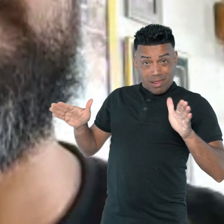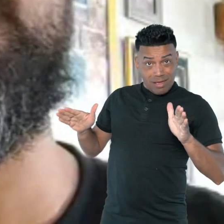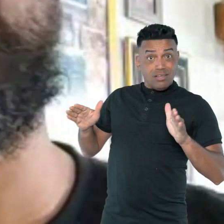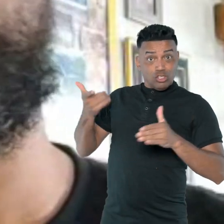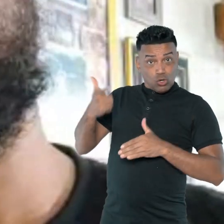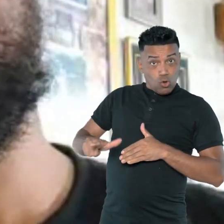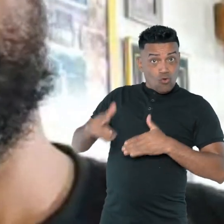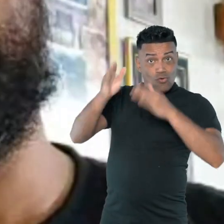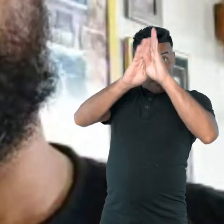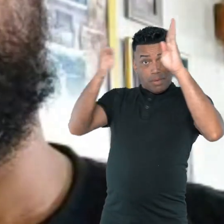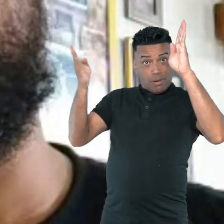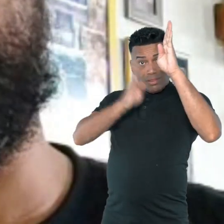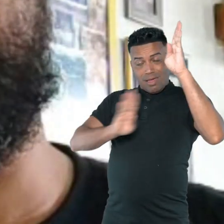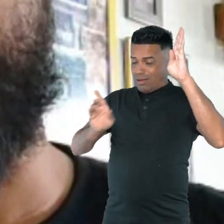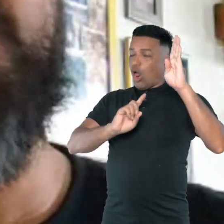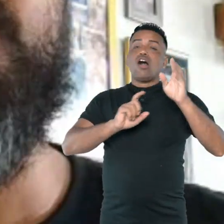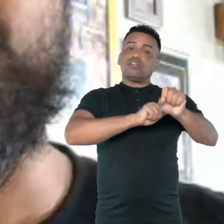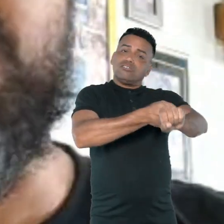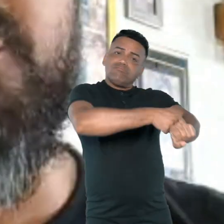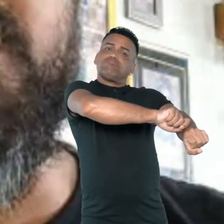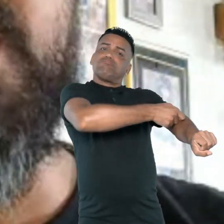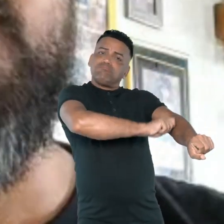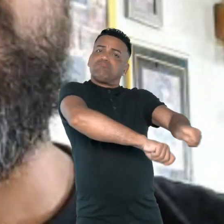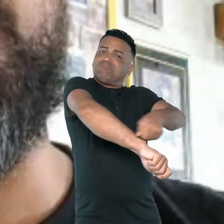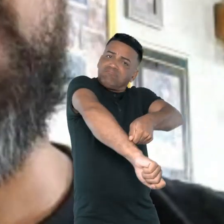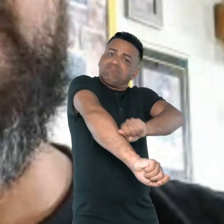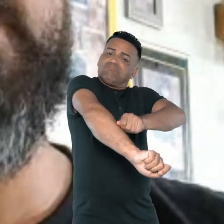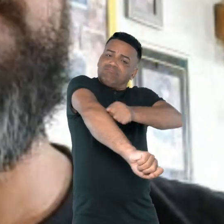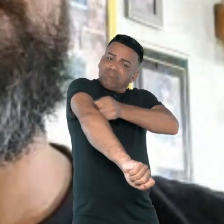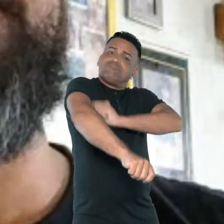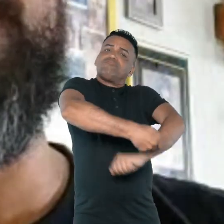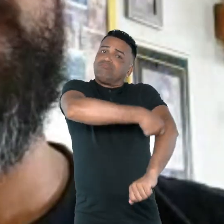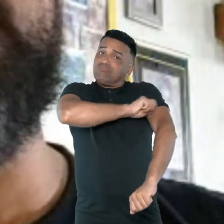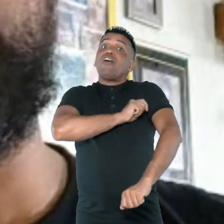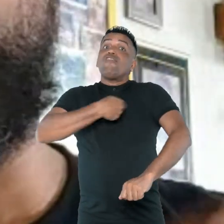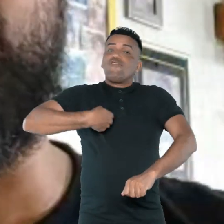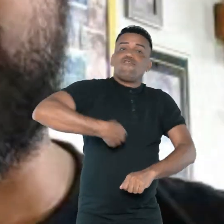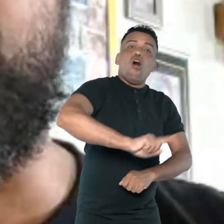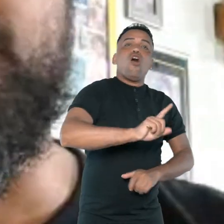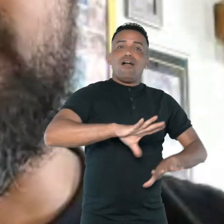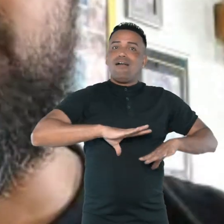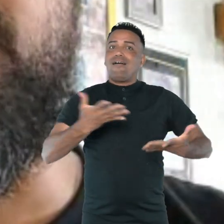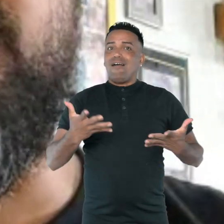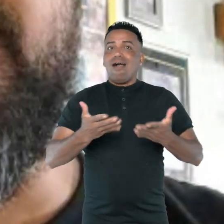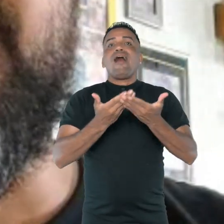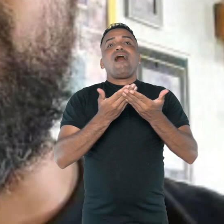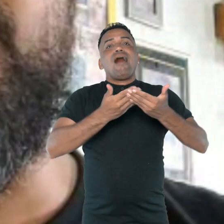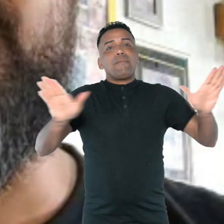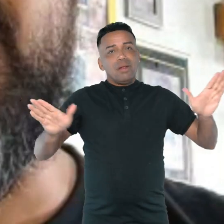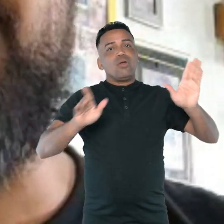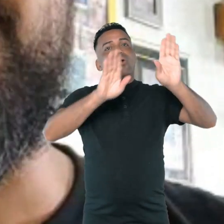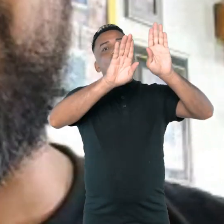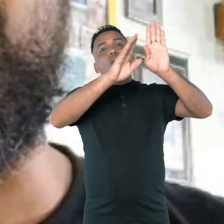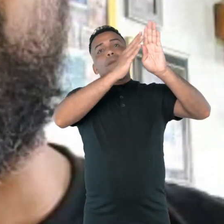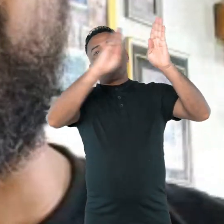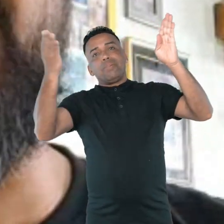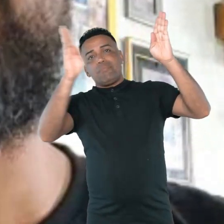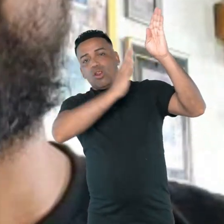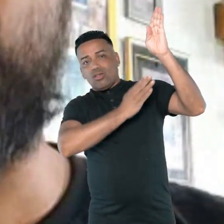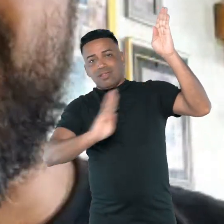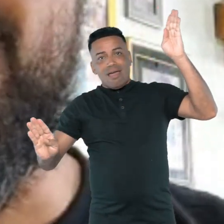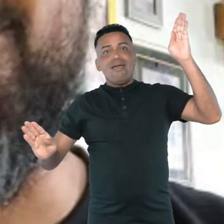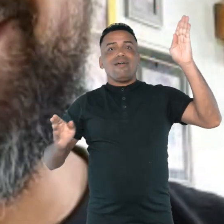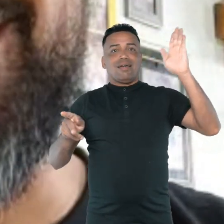as mangas e abrimos uma biblioteca comunitária. 5 anos depois, essa biblioteca comunitária se